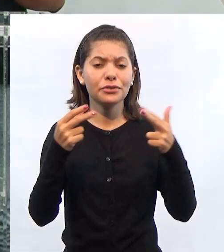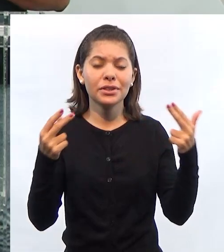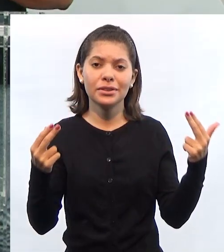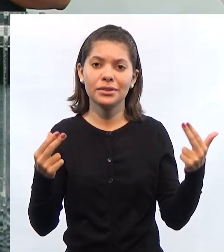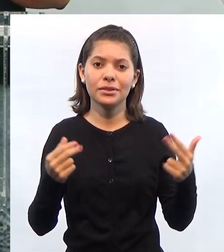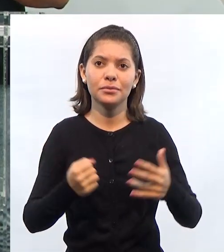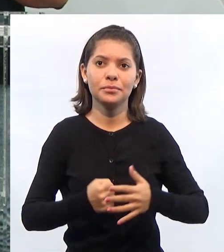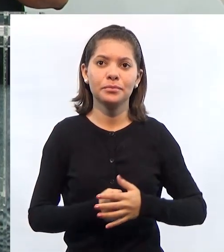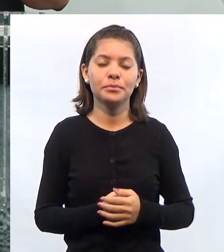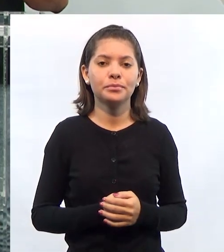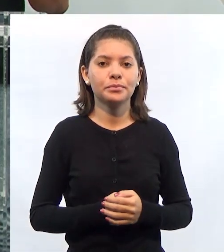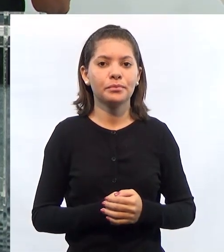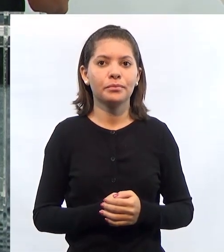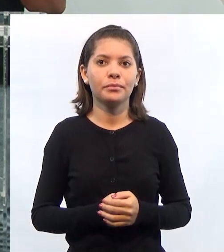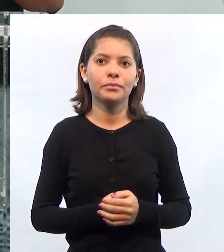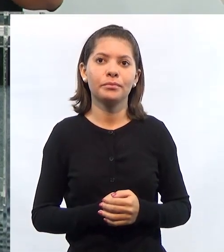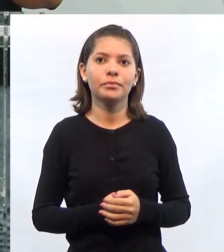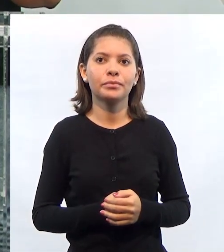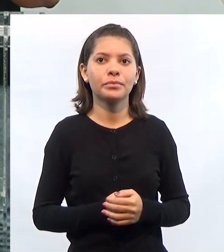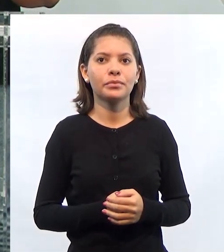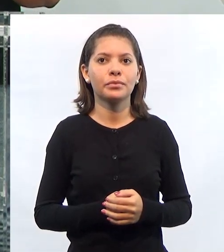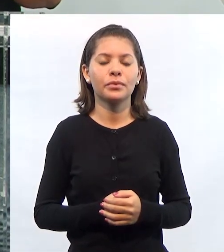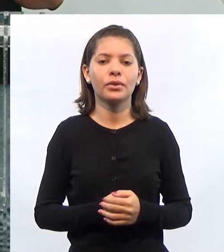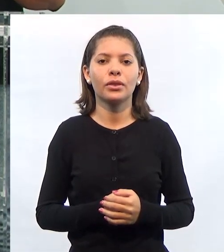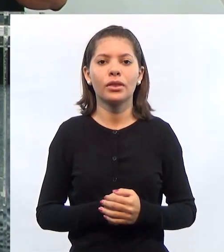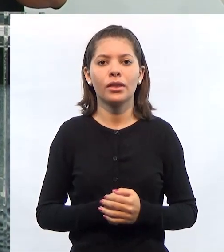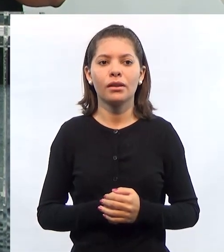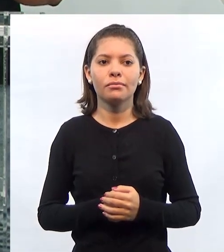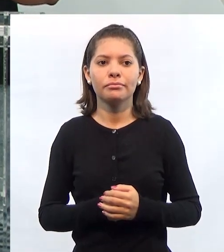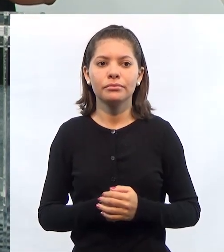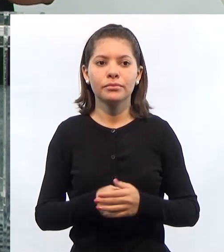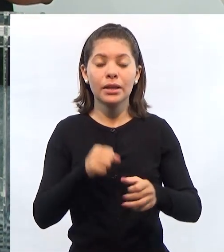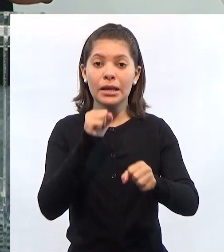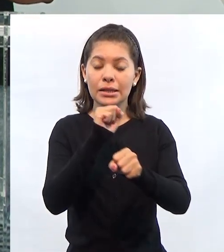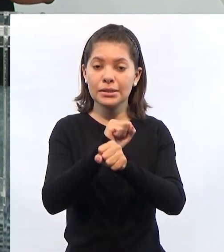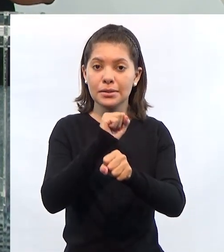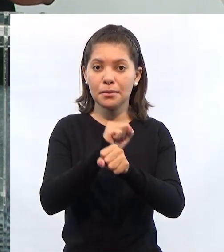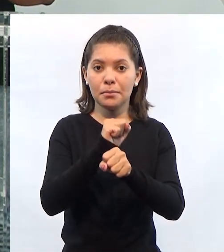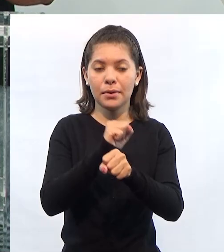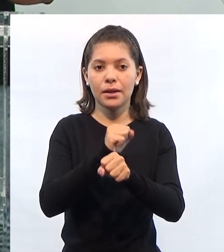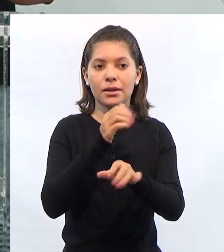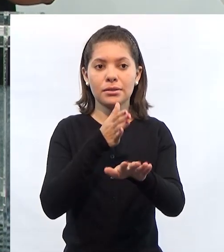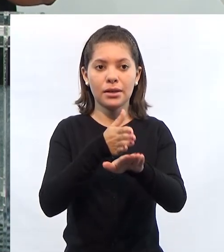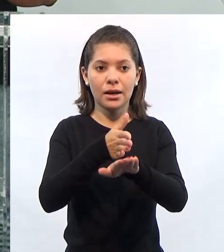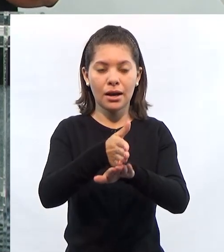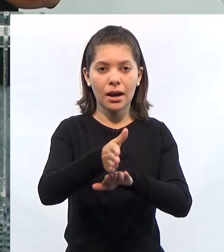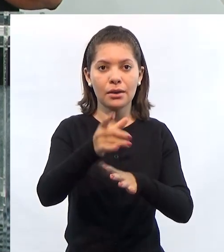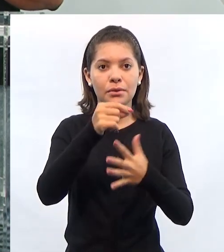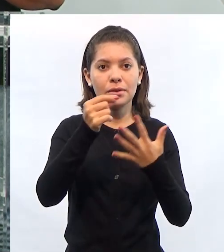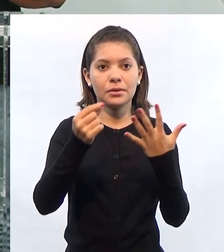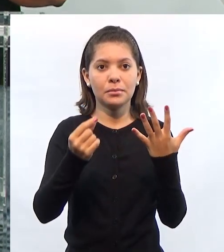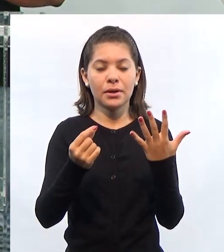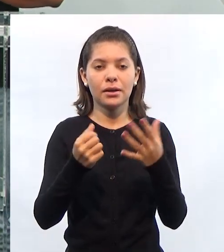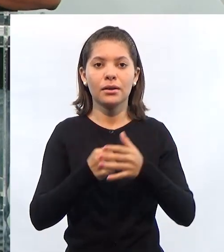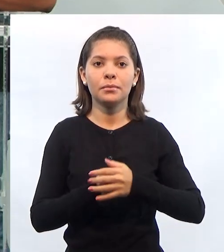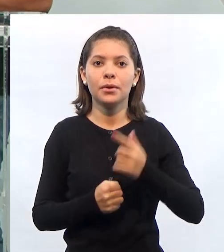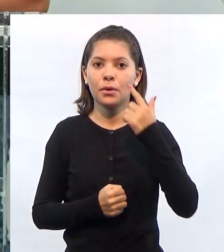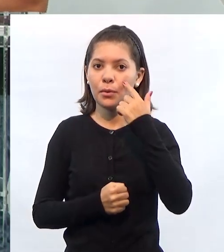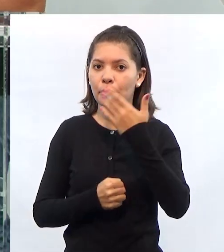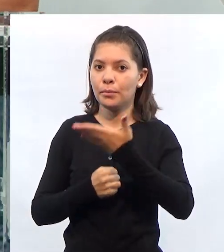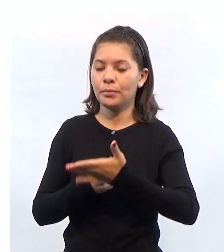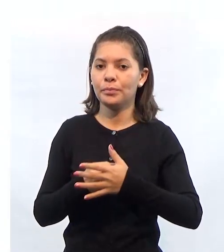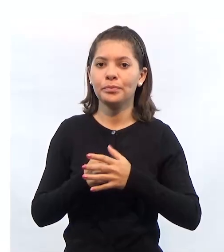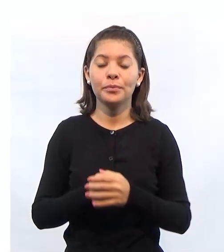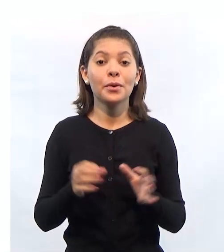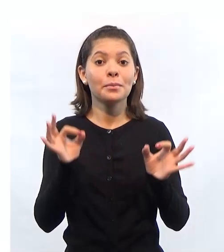ou de secagem. Então ela terminou de ser serrada. Enquanto ela espera essa outra etapa, ela vai se